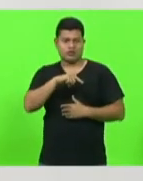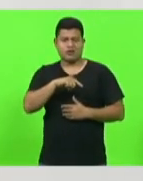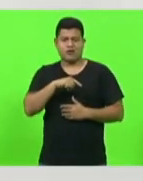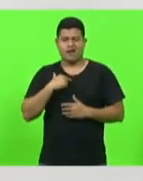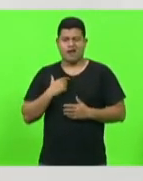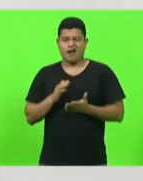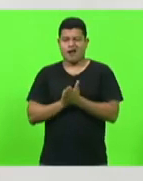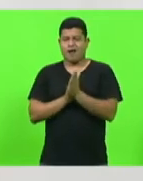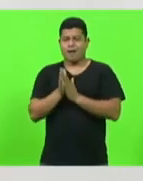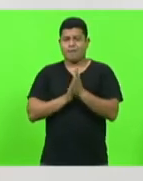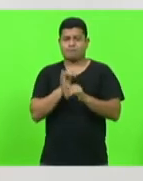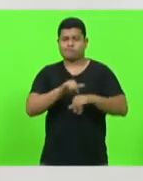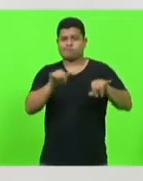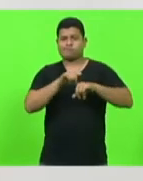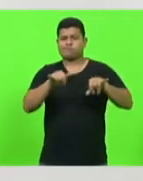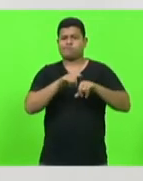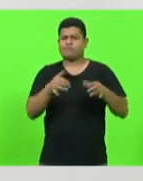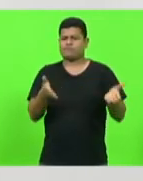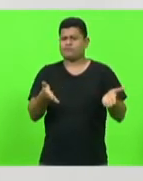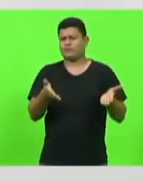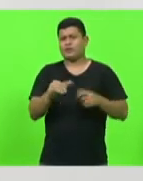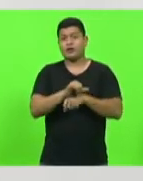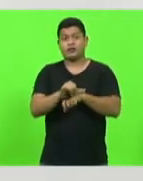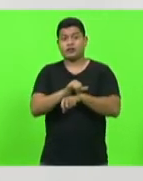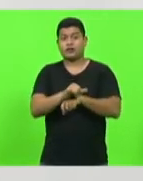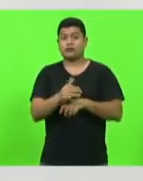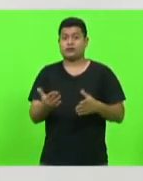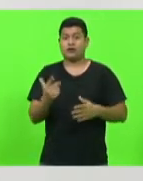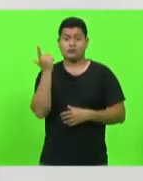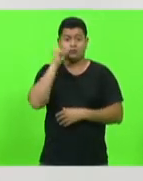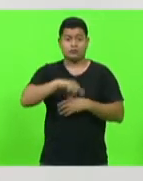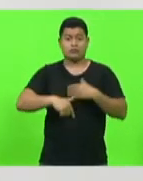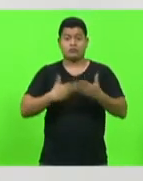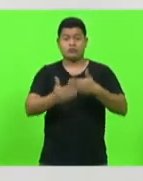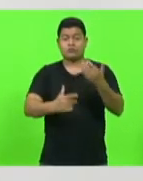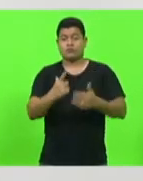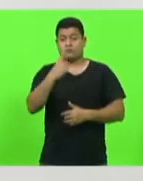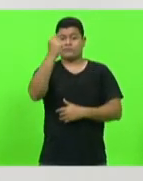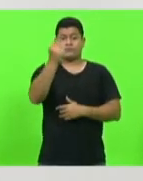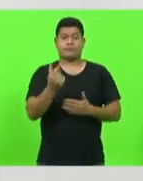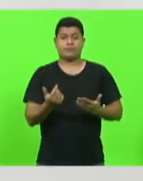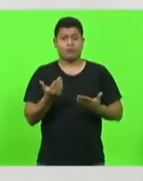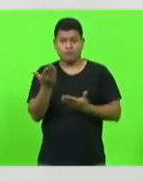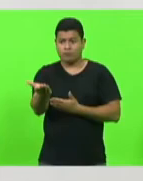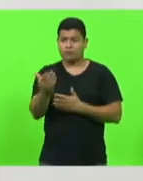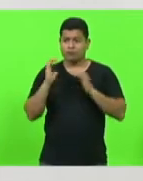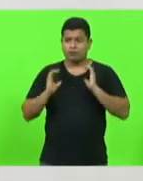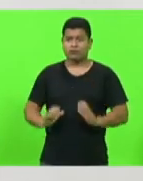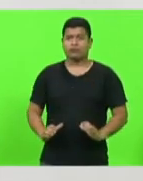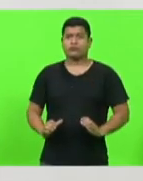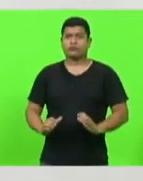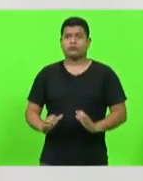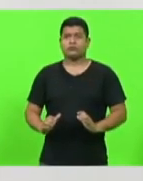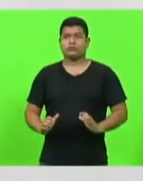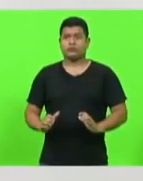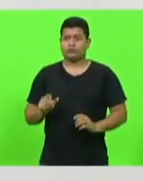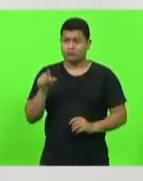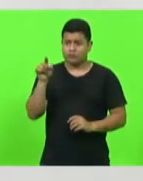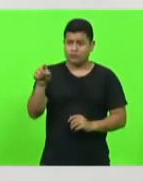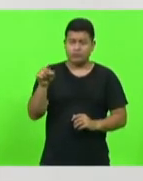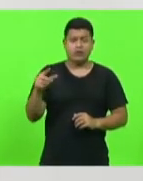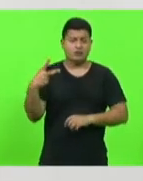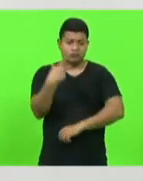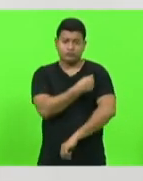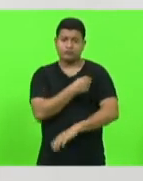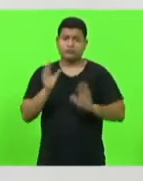uma medida autoritária. E você, cidadão, que se vacinou, se coloca debaixo deste jugo, porque eu